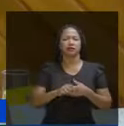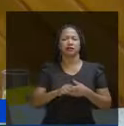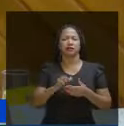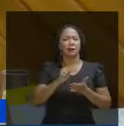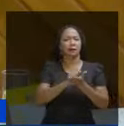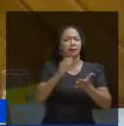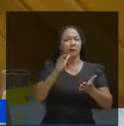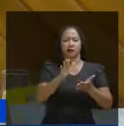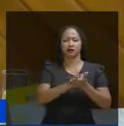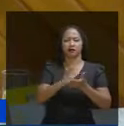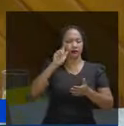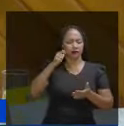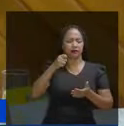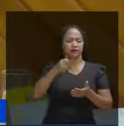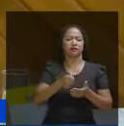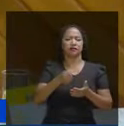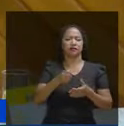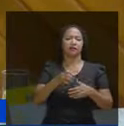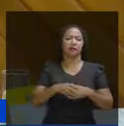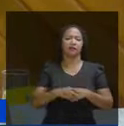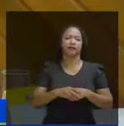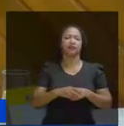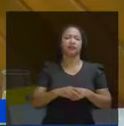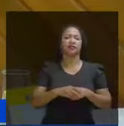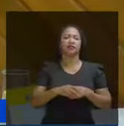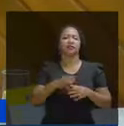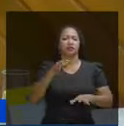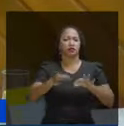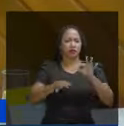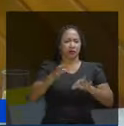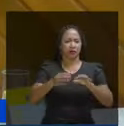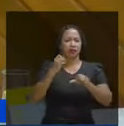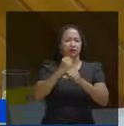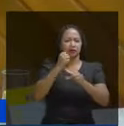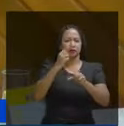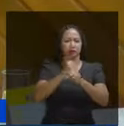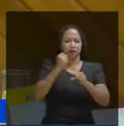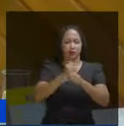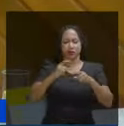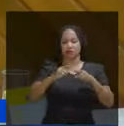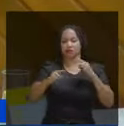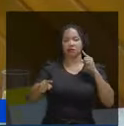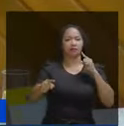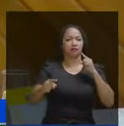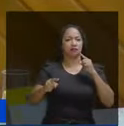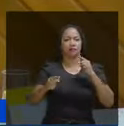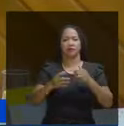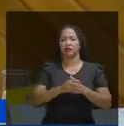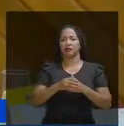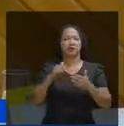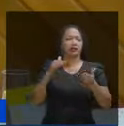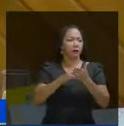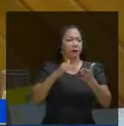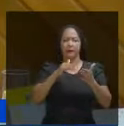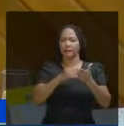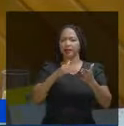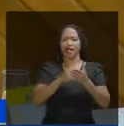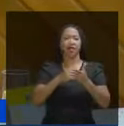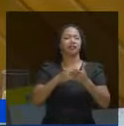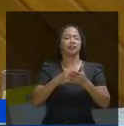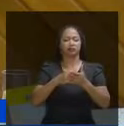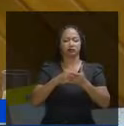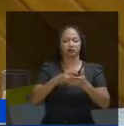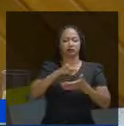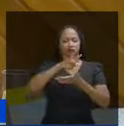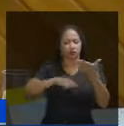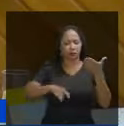de multa pela decisão colegiada. Ressaltou que o julgamento das contas como desaprovadas não impedem a obtenção de